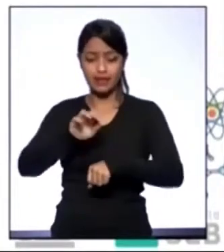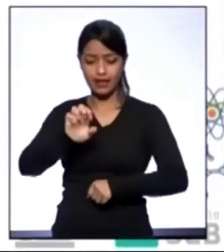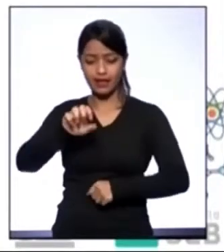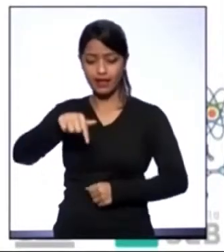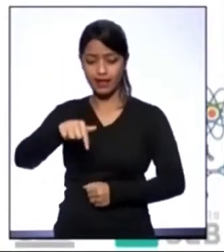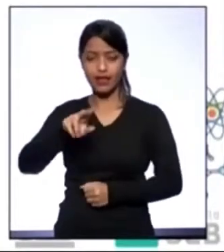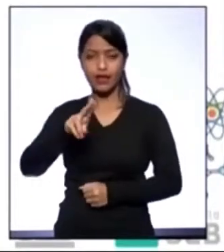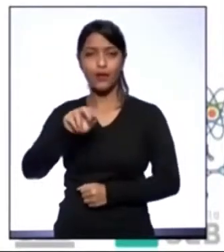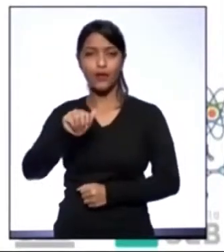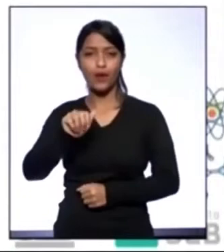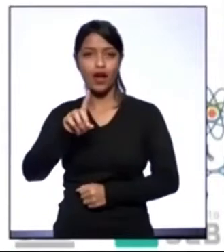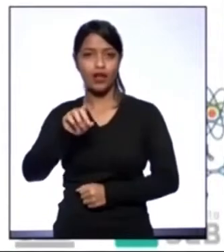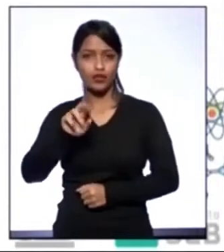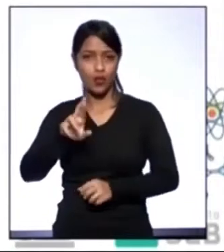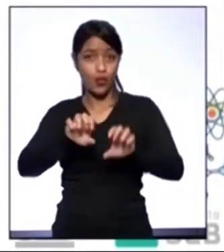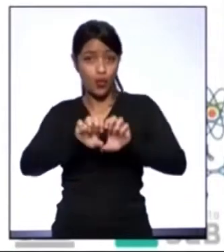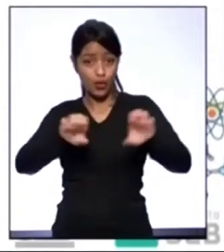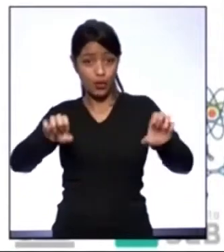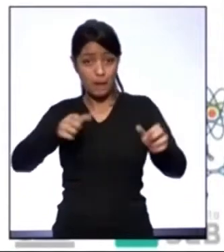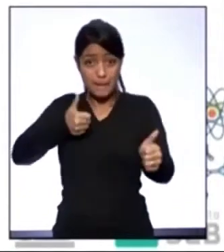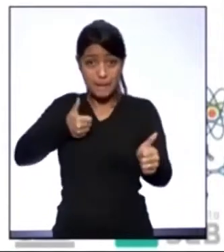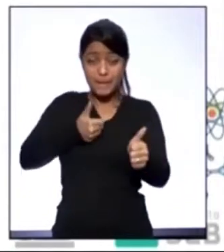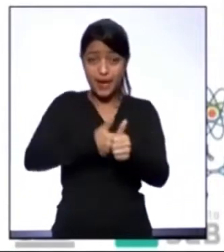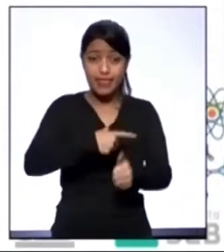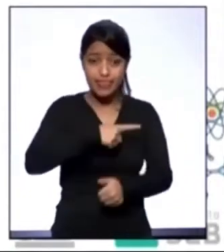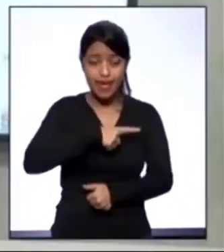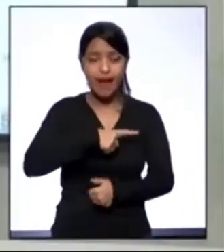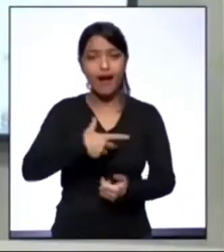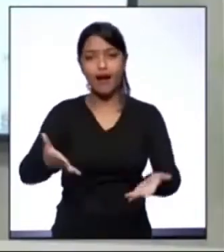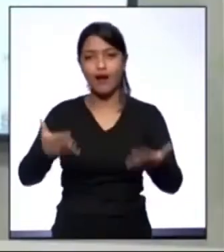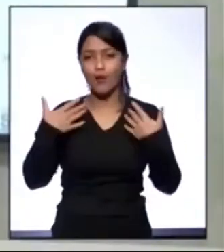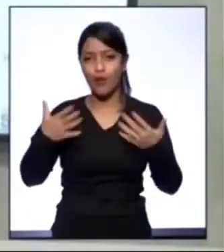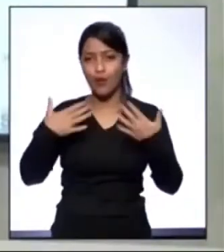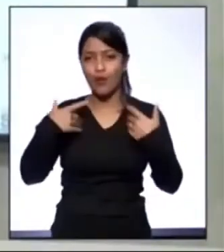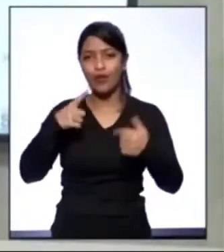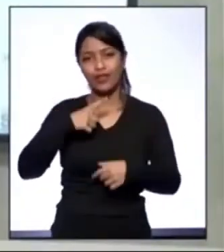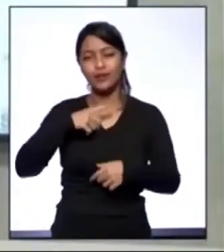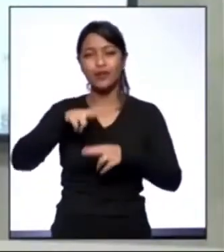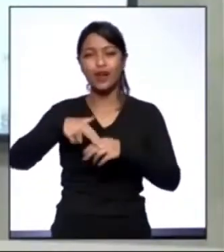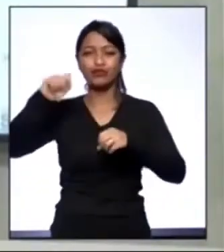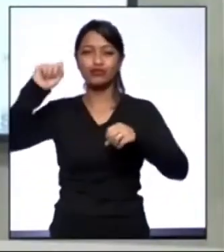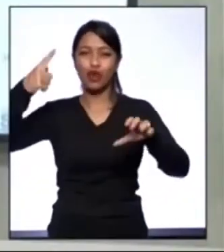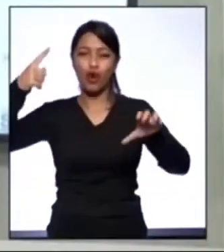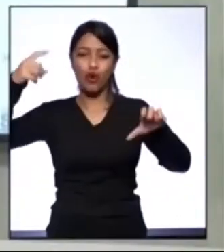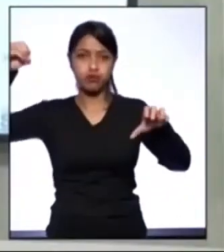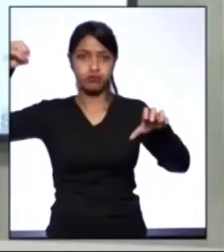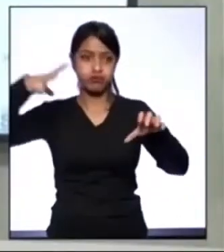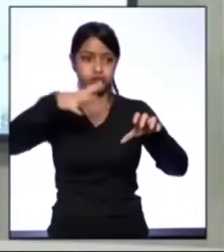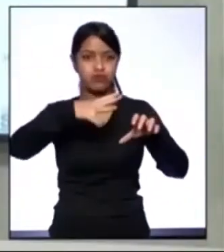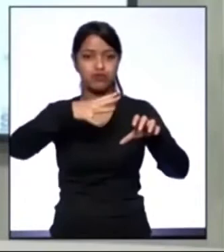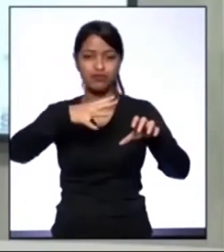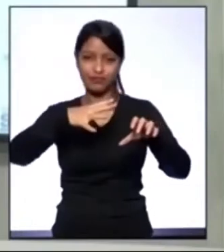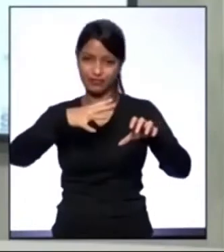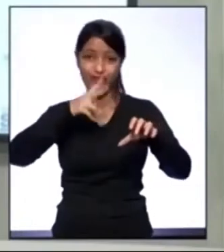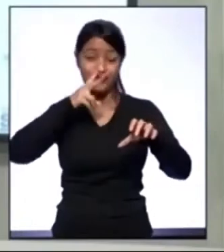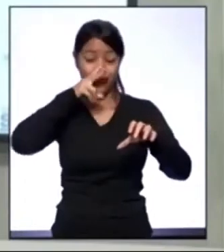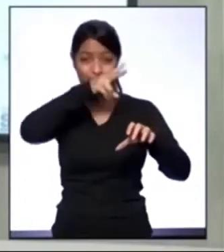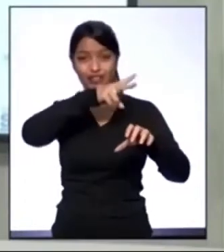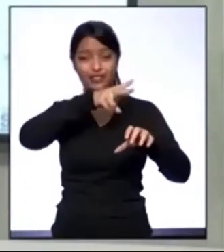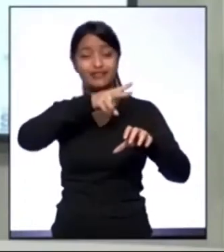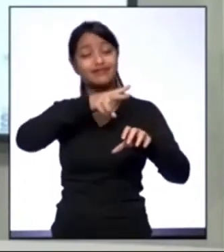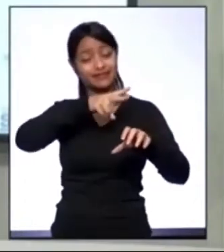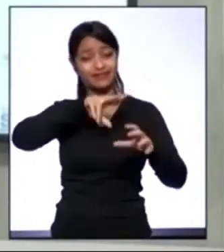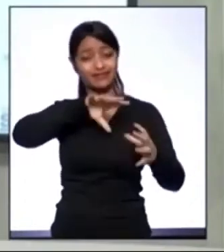ou próximo, né, da linha do Equador, a incidência solar é mais direta. Nesse caso, galera, é a região mais quente do